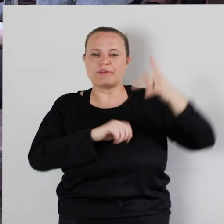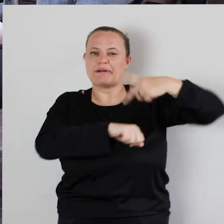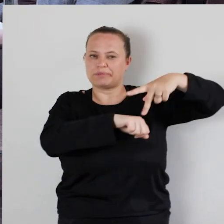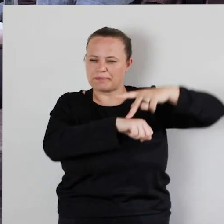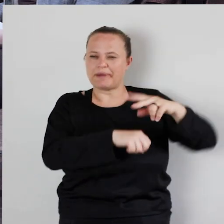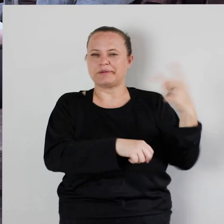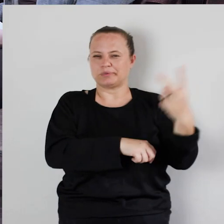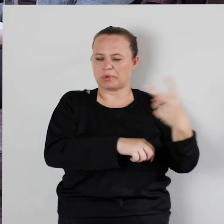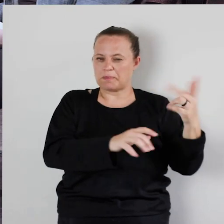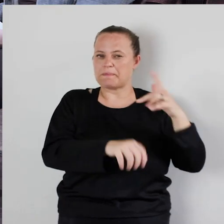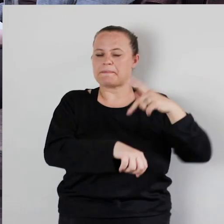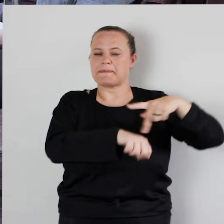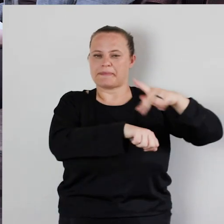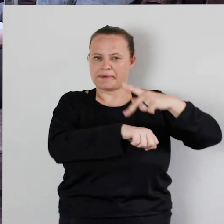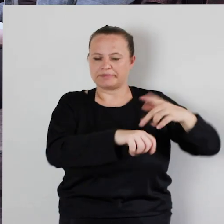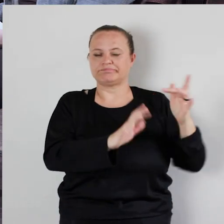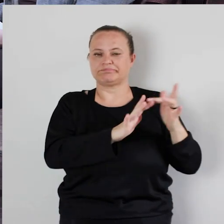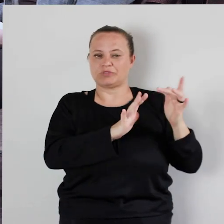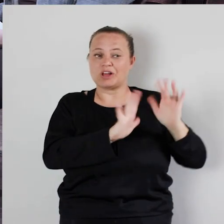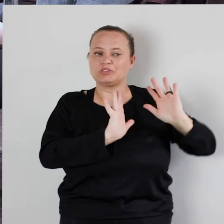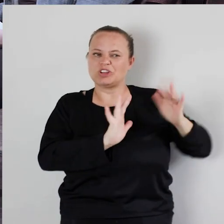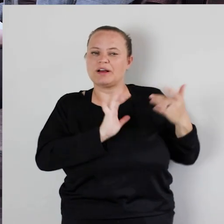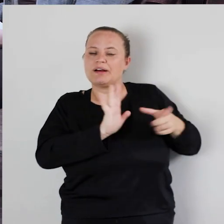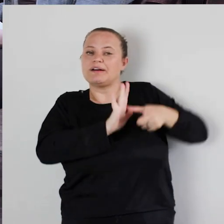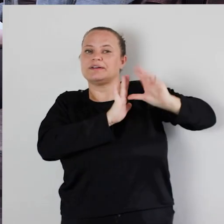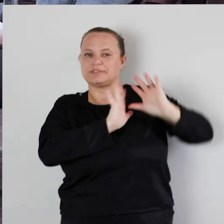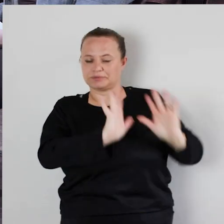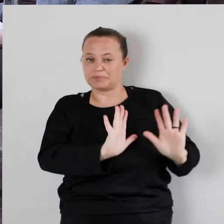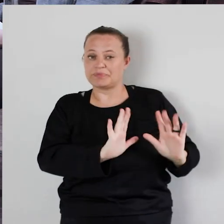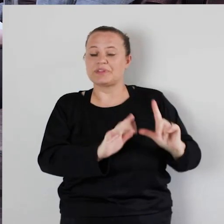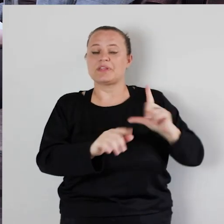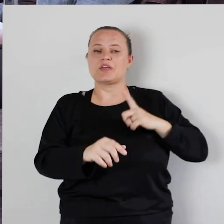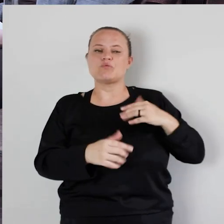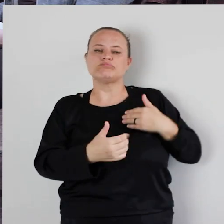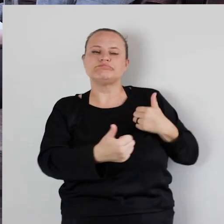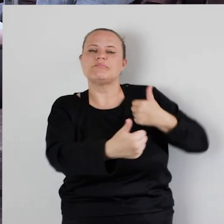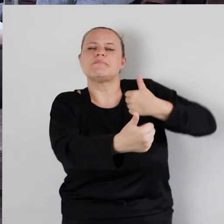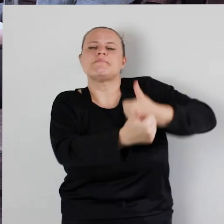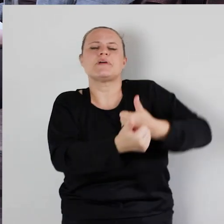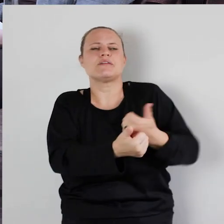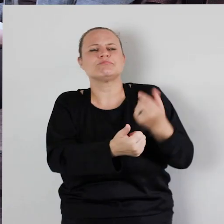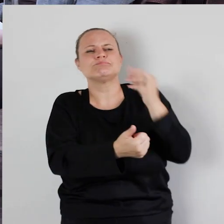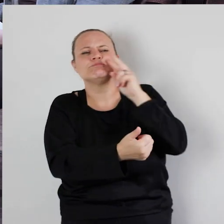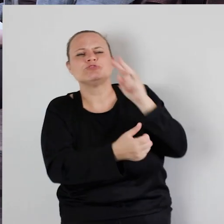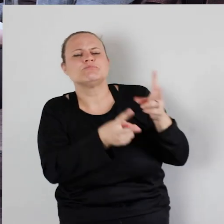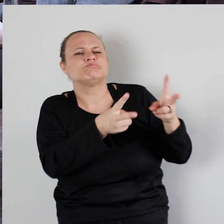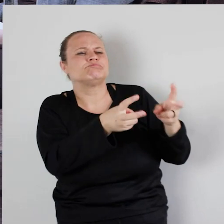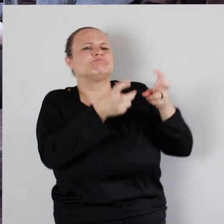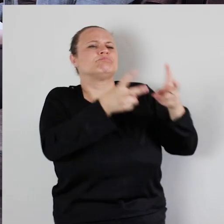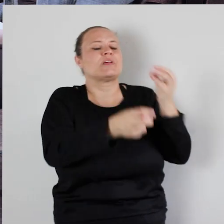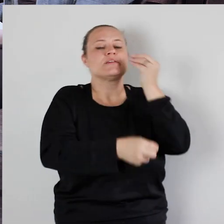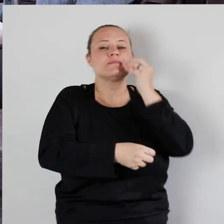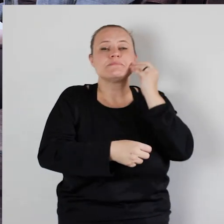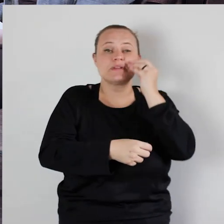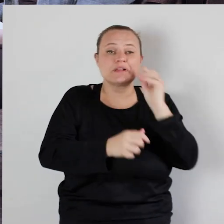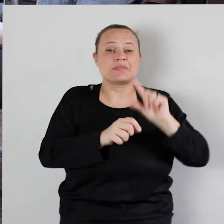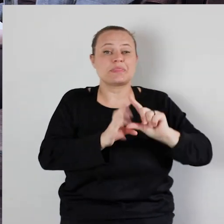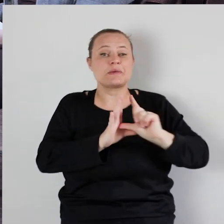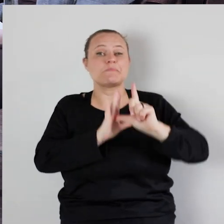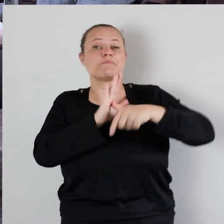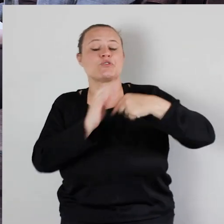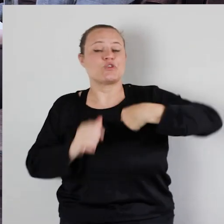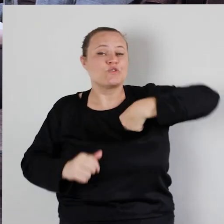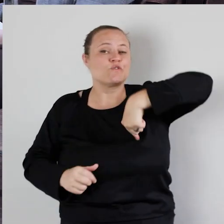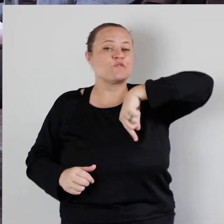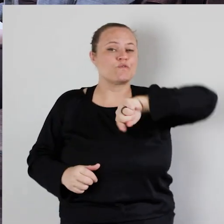no Uruguai também, com uma professora da UDELAR, onde eu tentei me aproximar e ver também sobre as